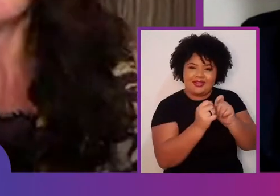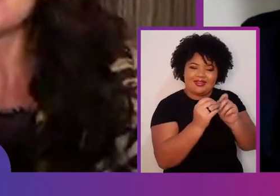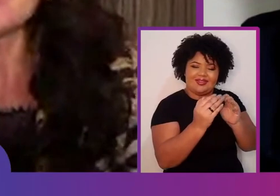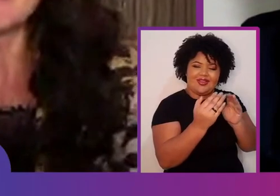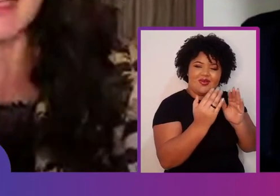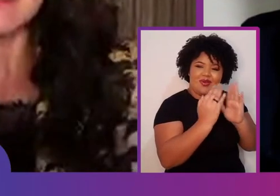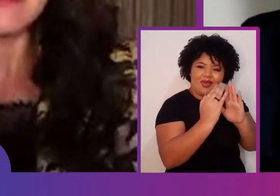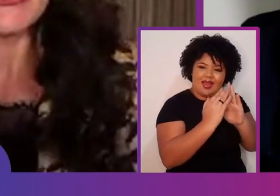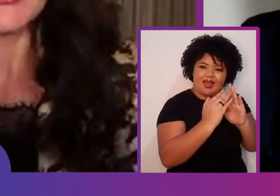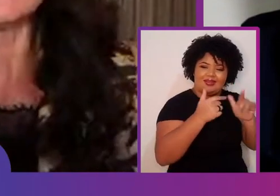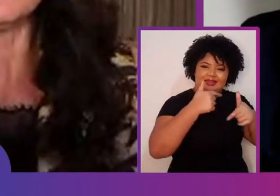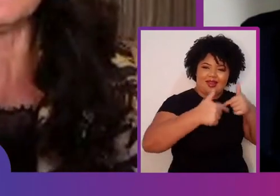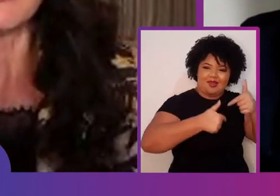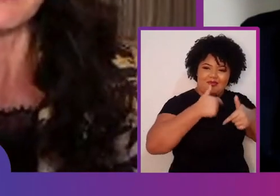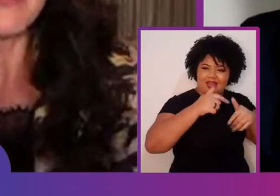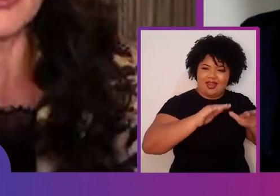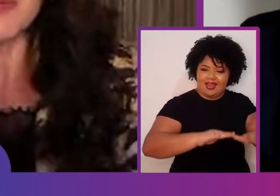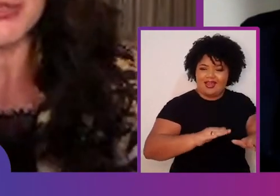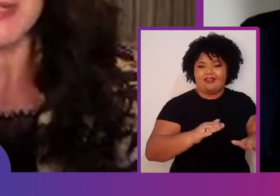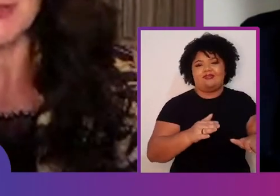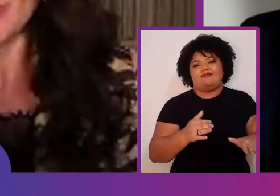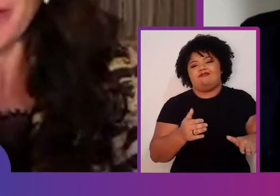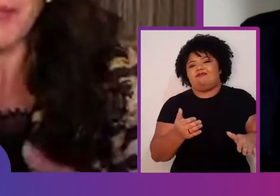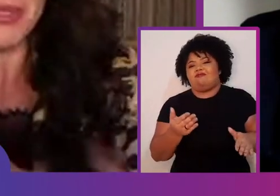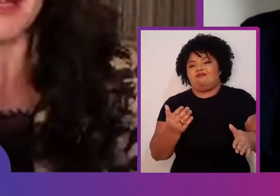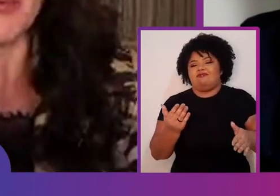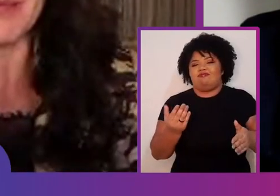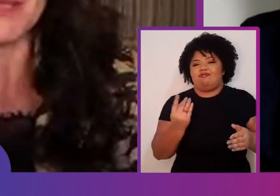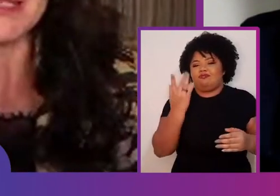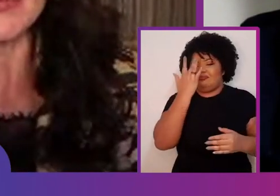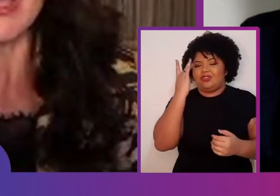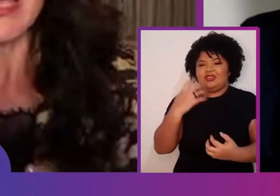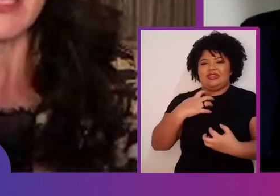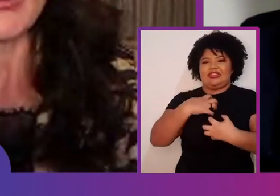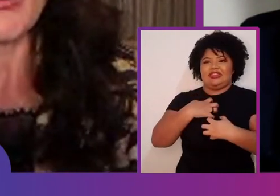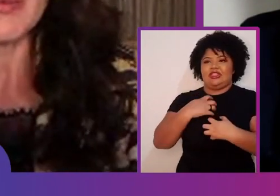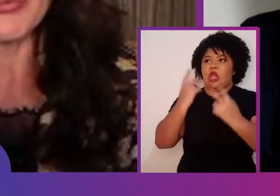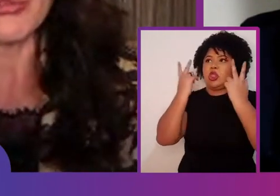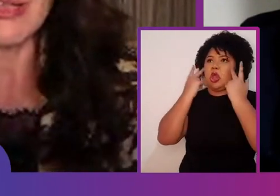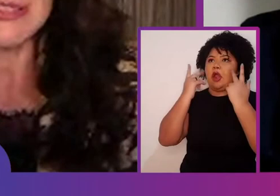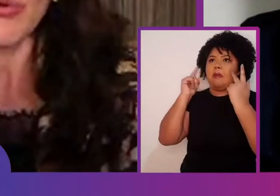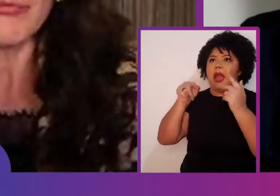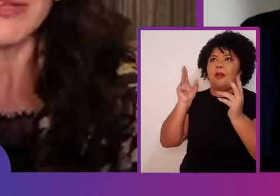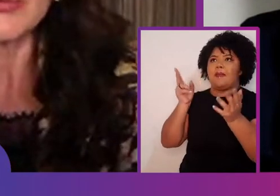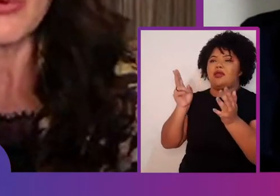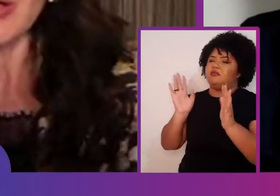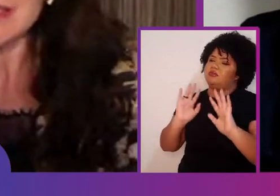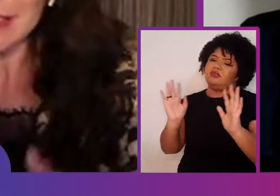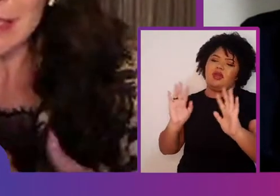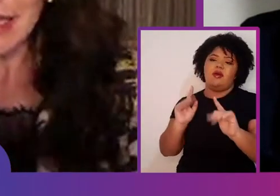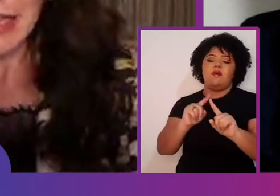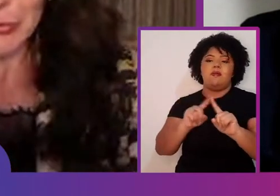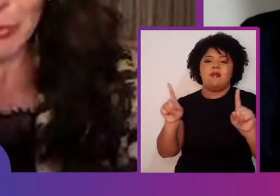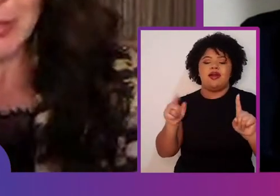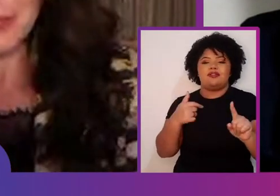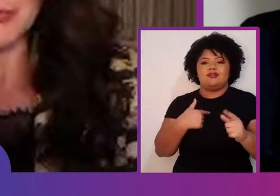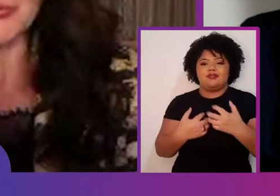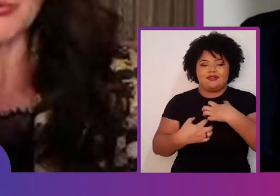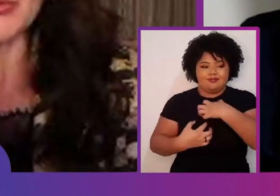para quem está se sentindo não numa situação normal, porque não é mesmo, e com emoções